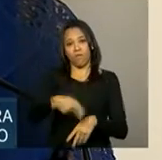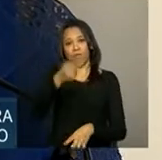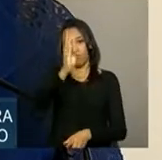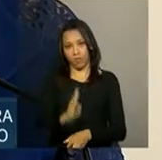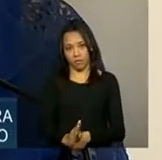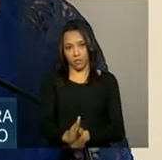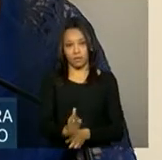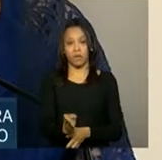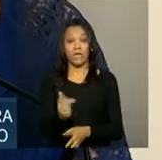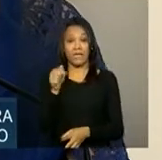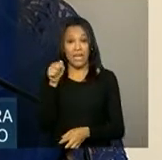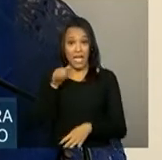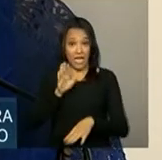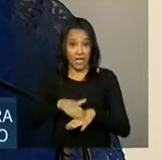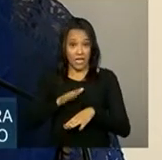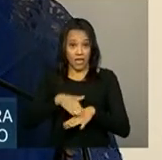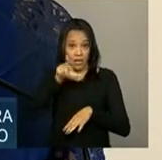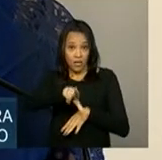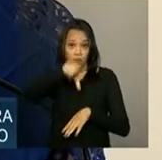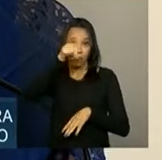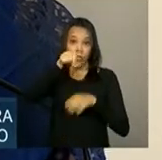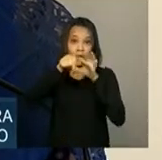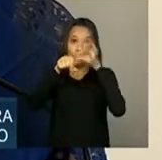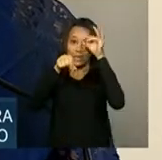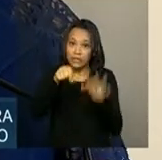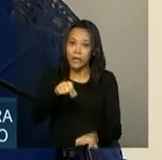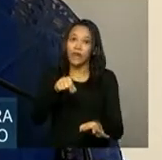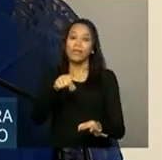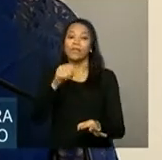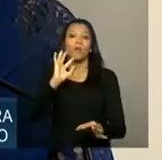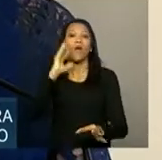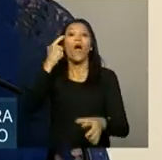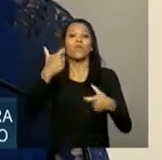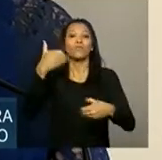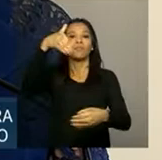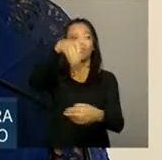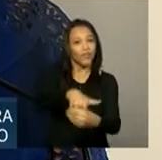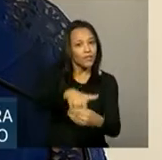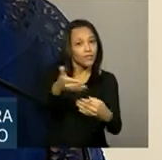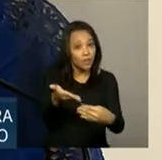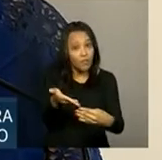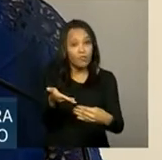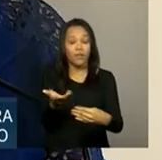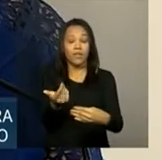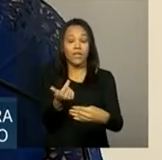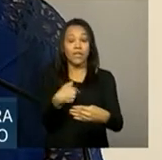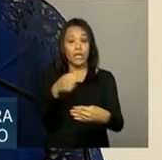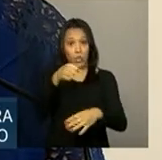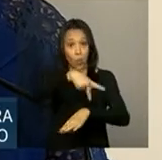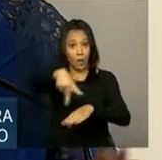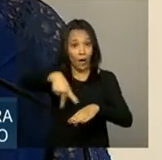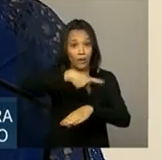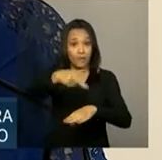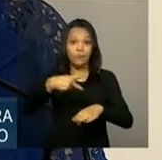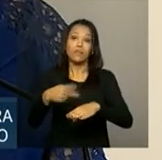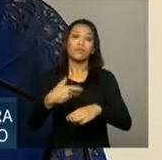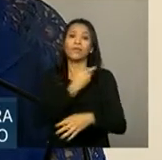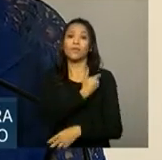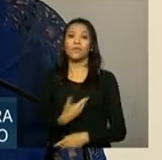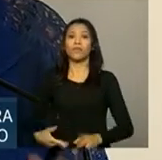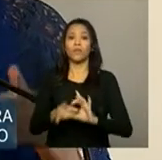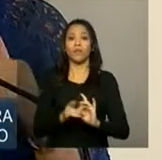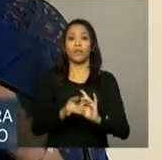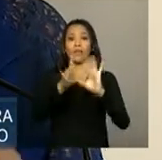e essas escolhas legítimas elas num país e preza a democracia